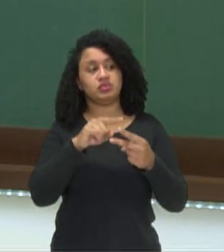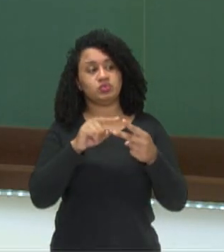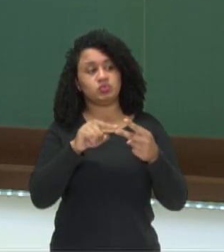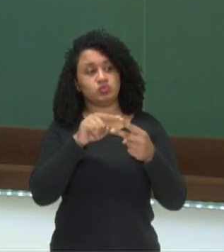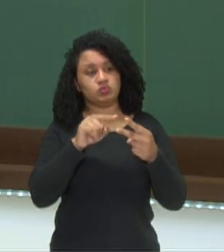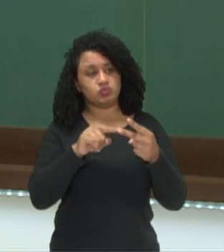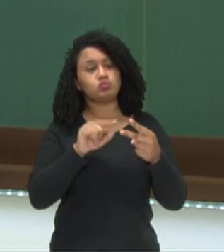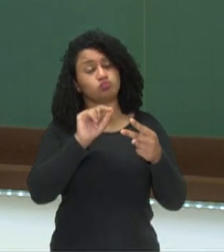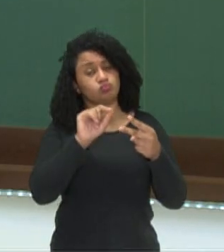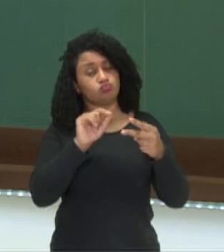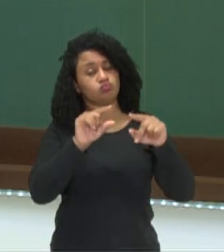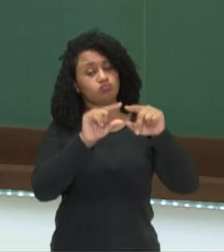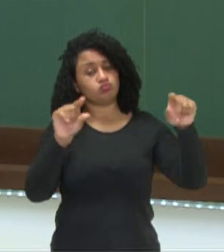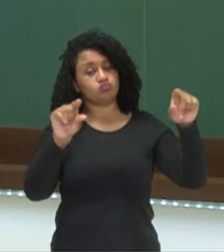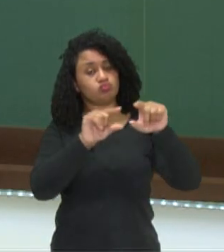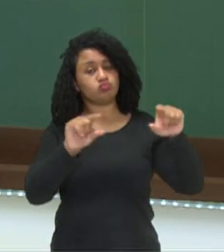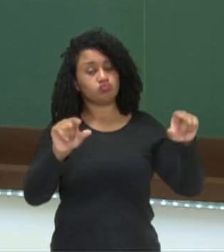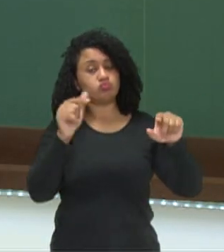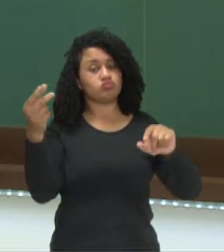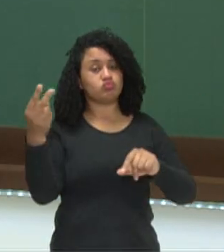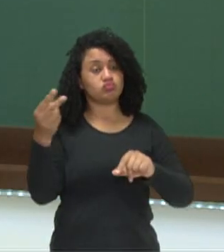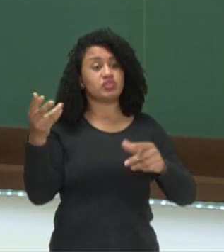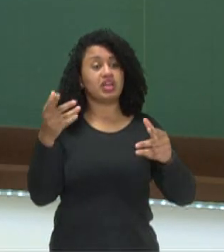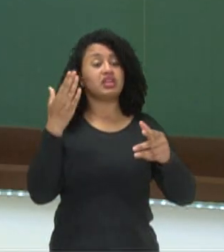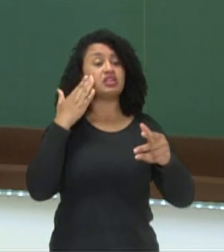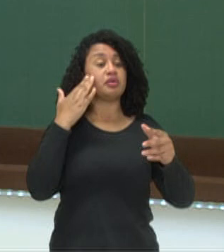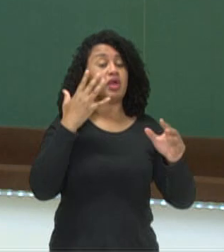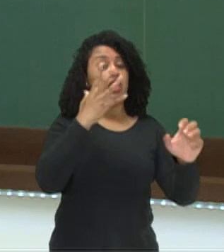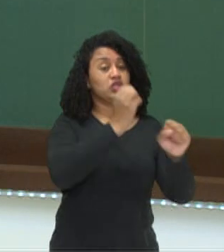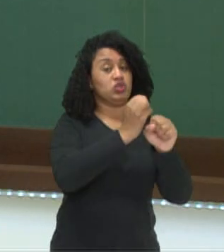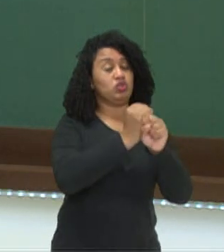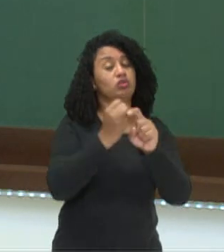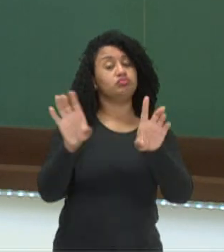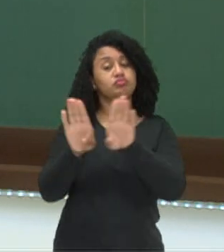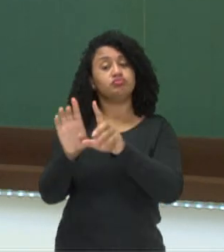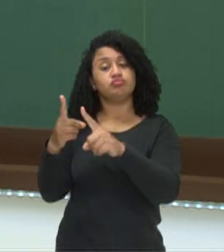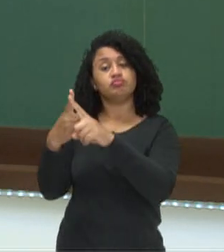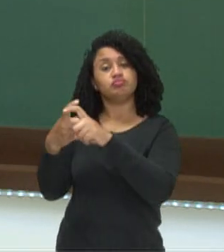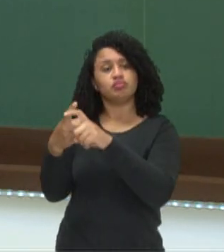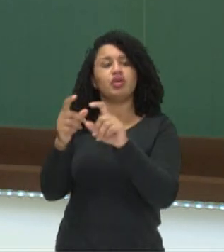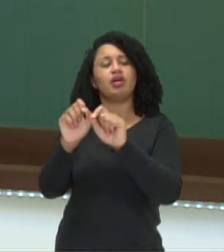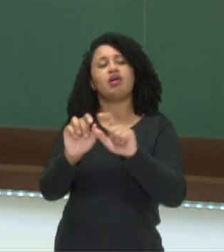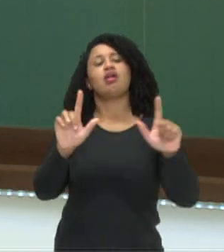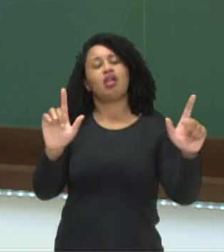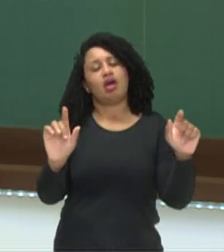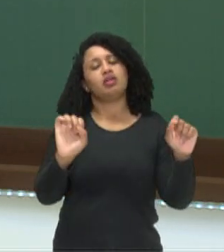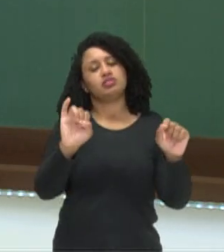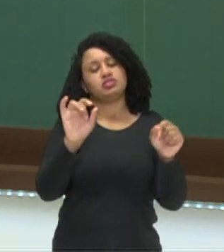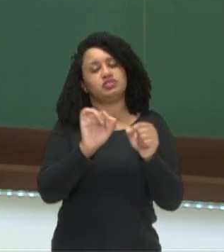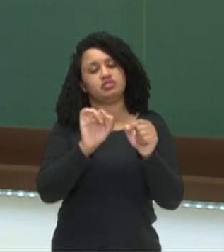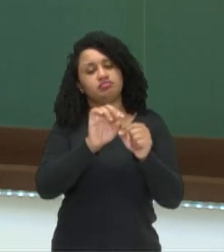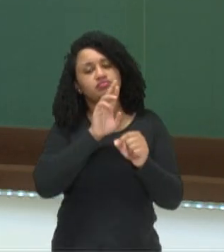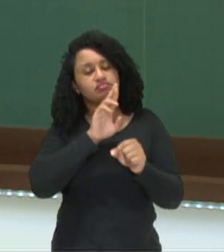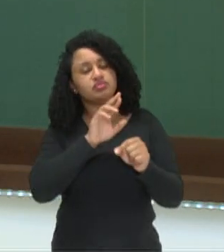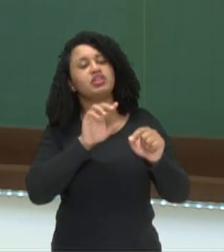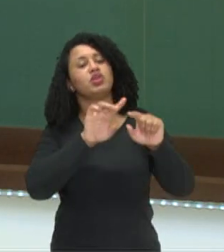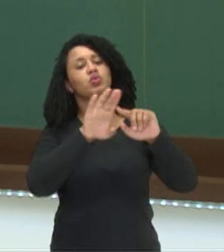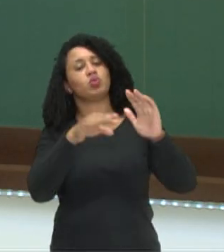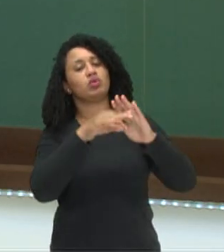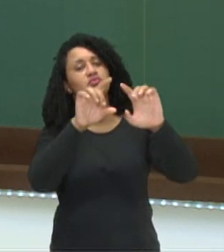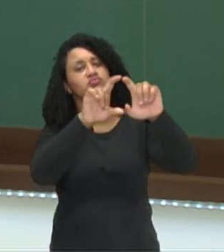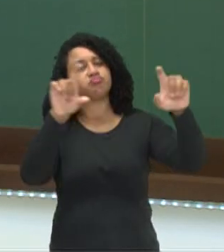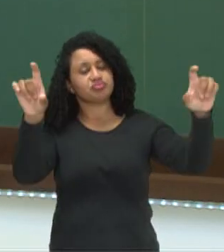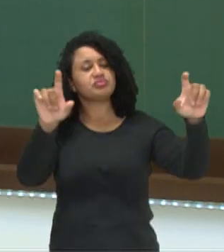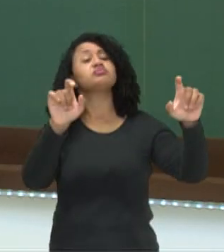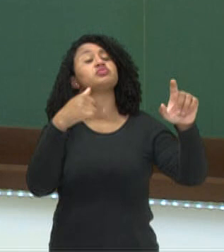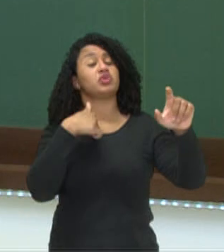equações e ele quer que eu determine a soma e o produto das raízes. Claro que se você resolver a equação inteira,